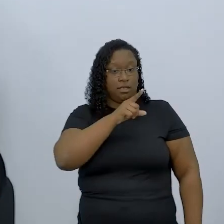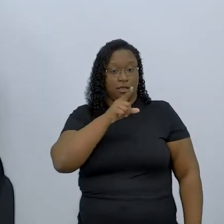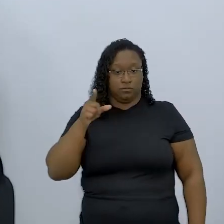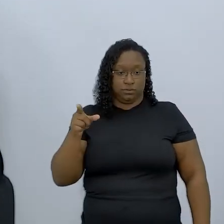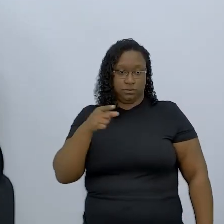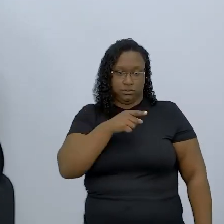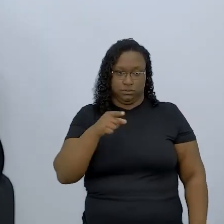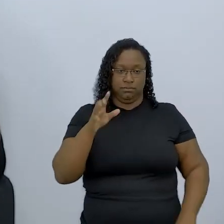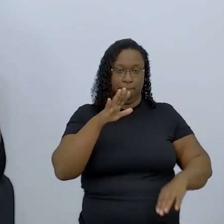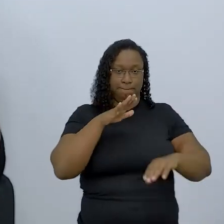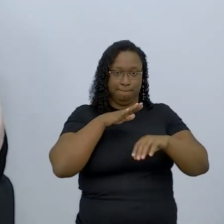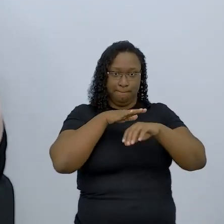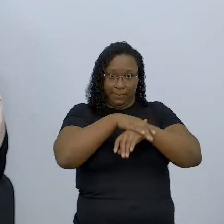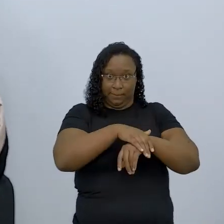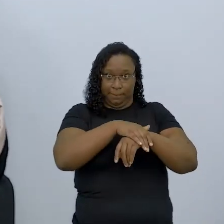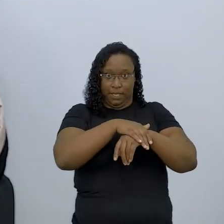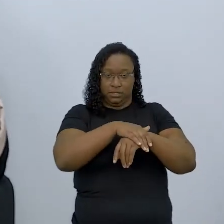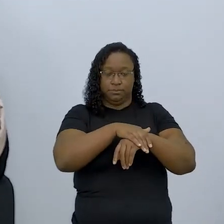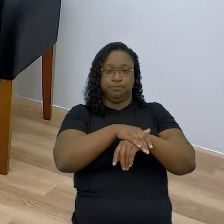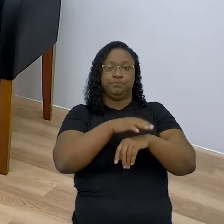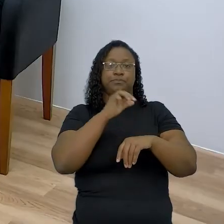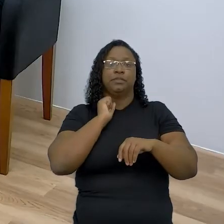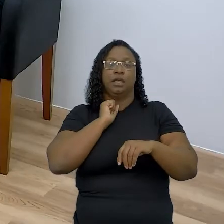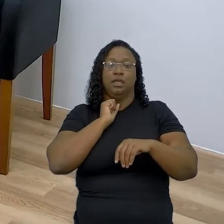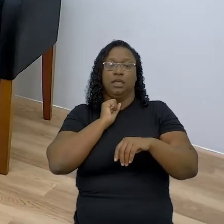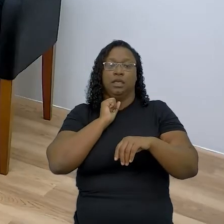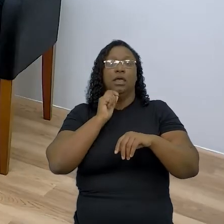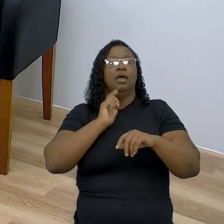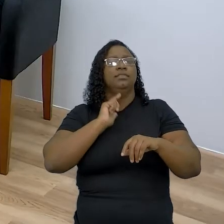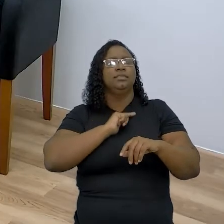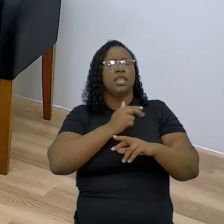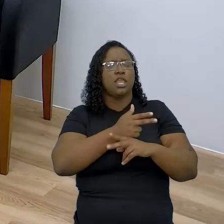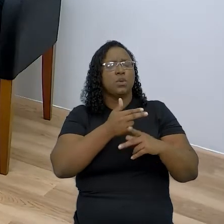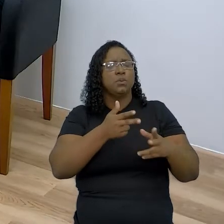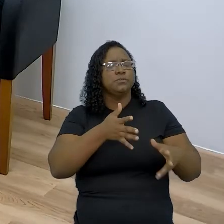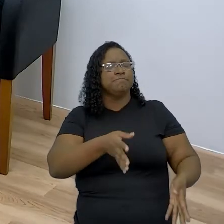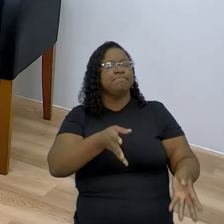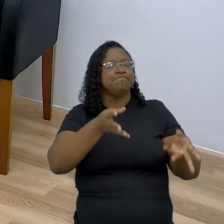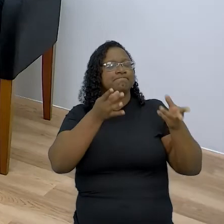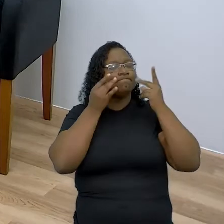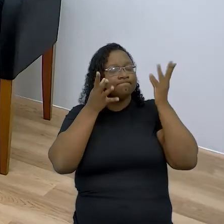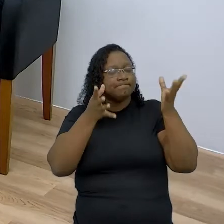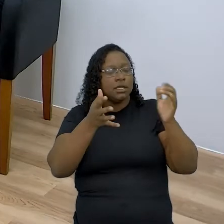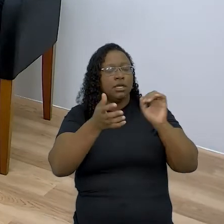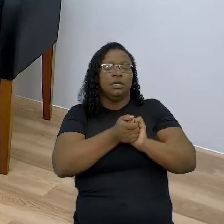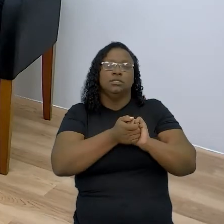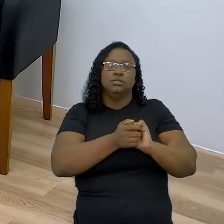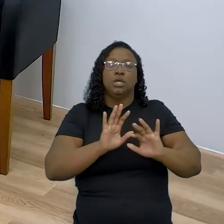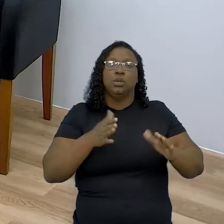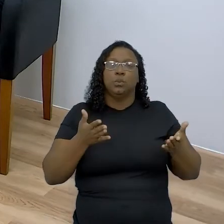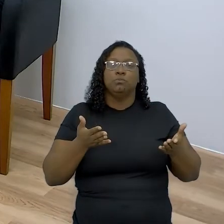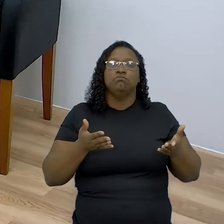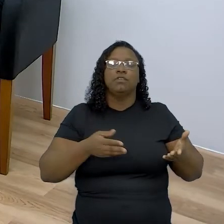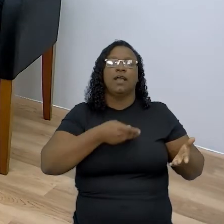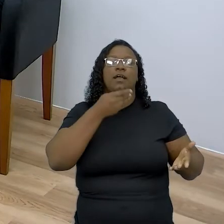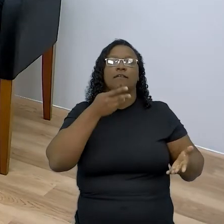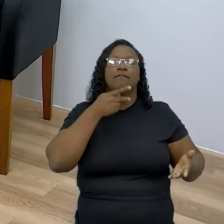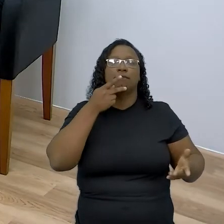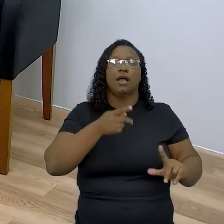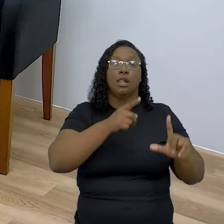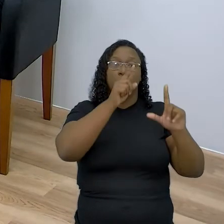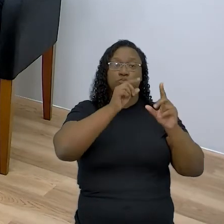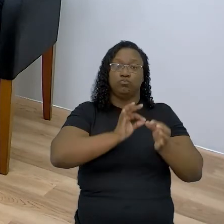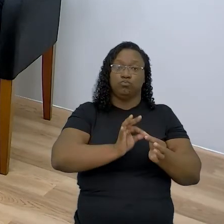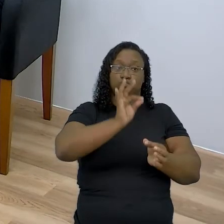de matemática, a matemática tem umas coisas interessantes e que quando a gente fala de plano cartesiano,